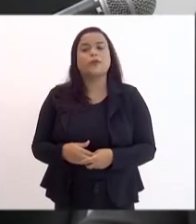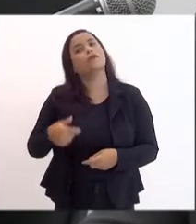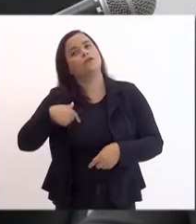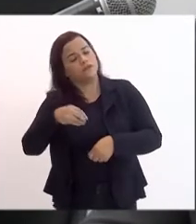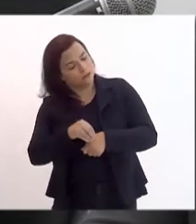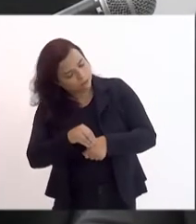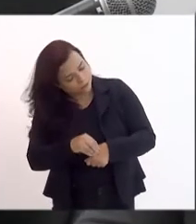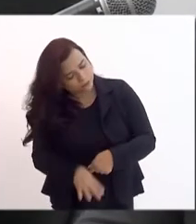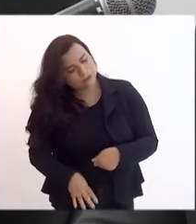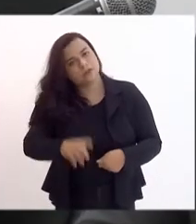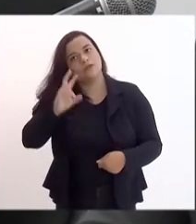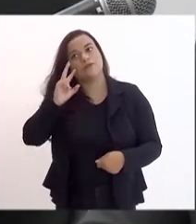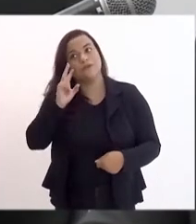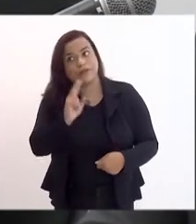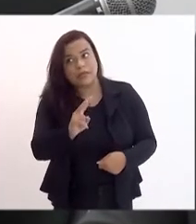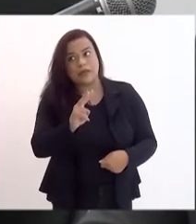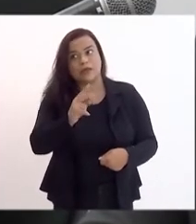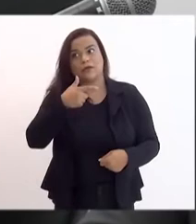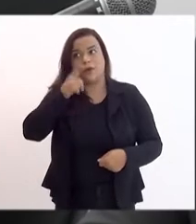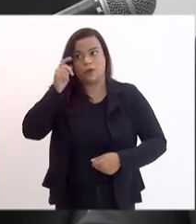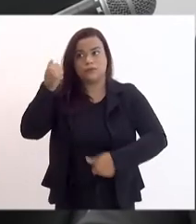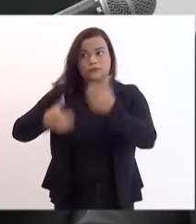que assistam a matéria de ontem.